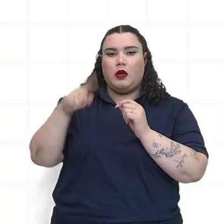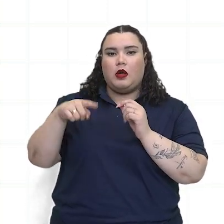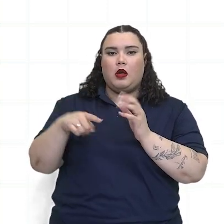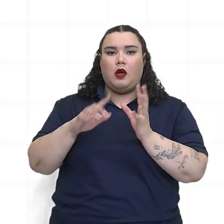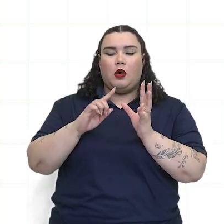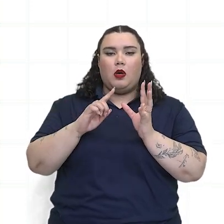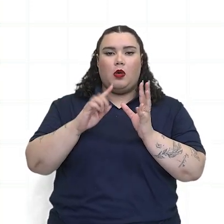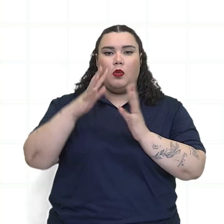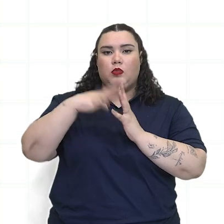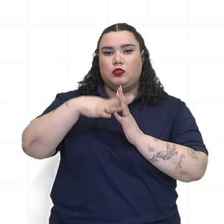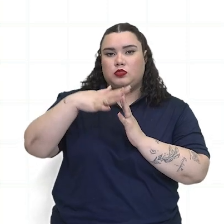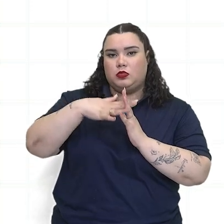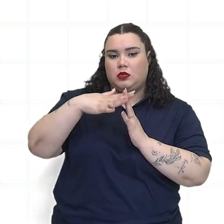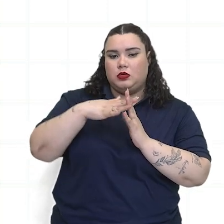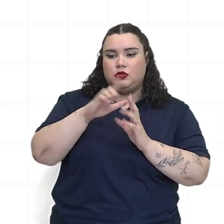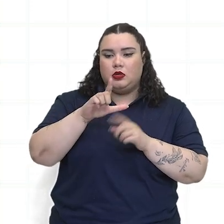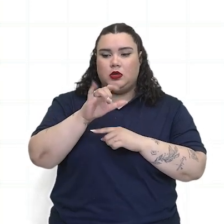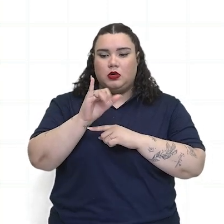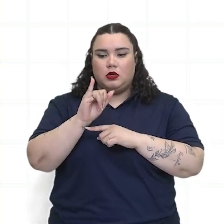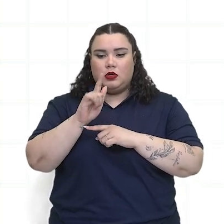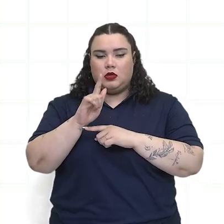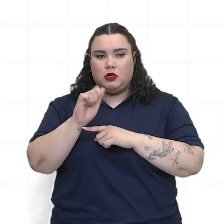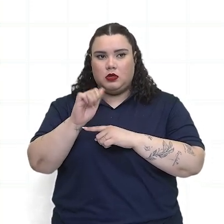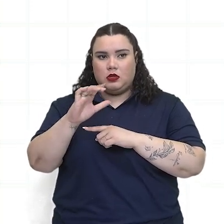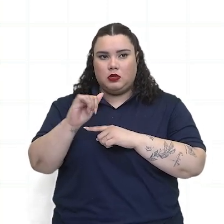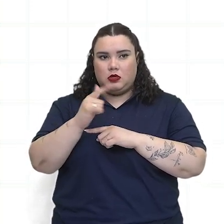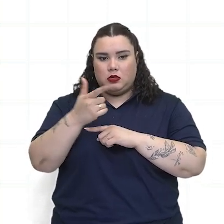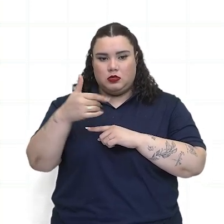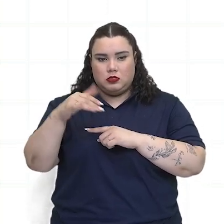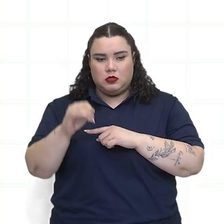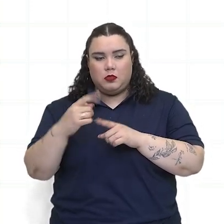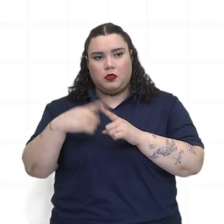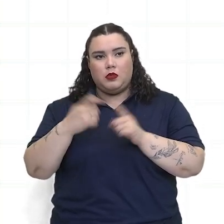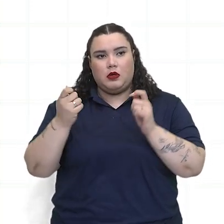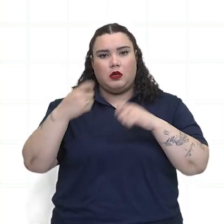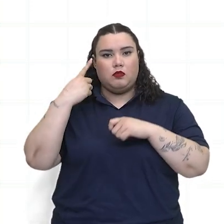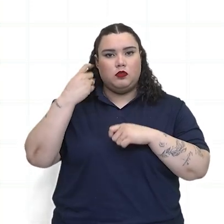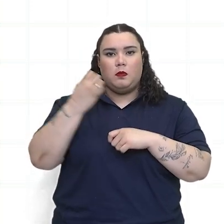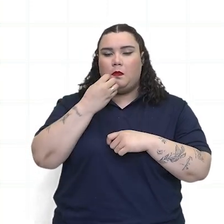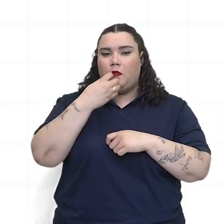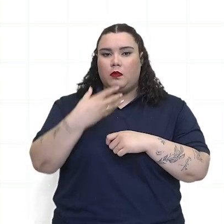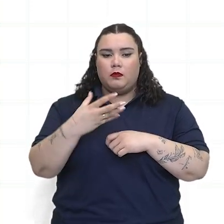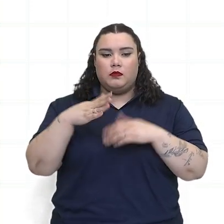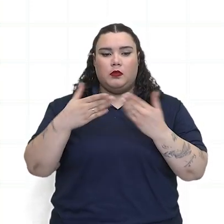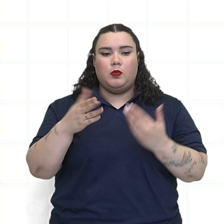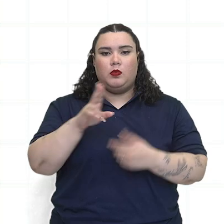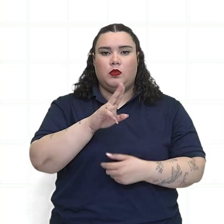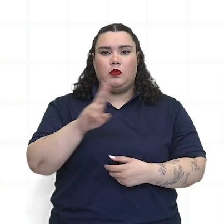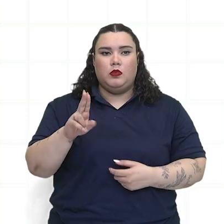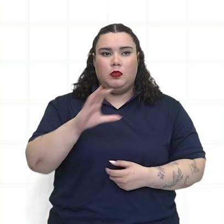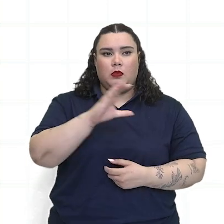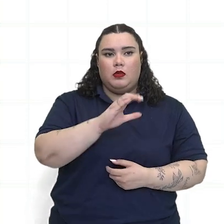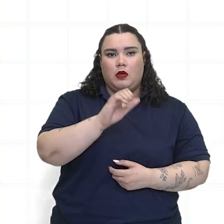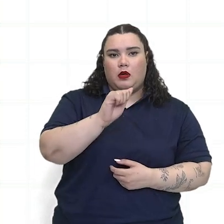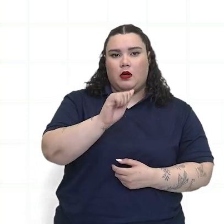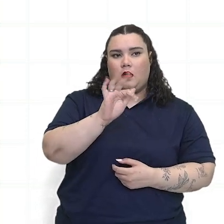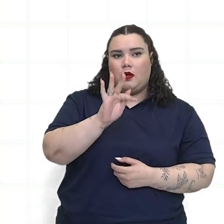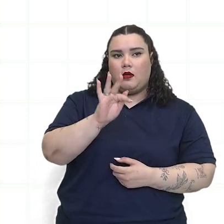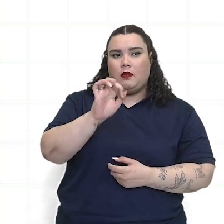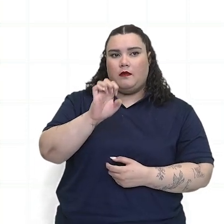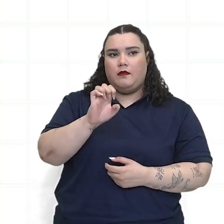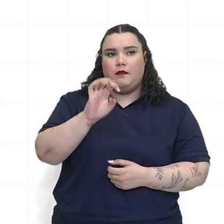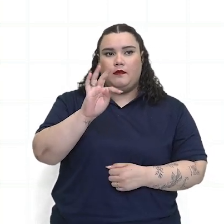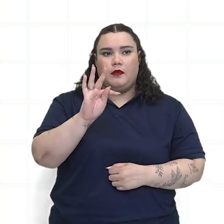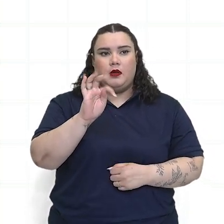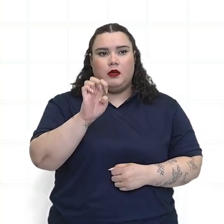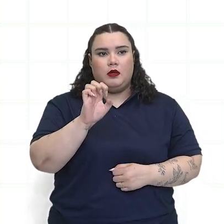para que o som fique correto, adequado. Fica então cafeteira.